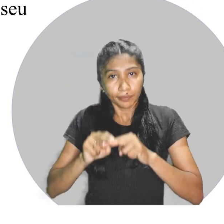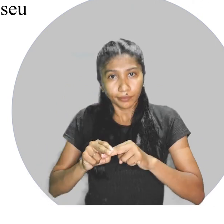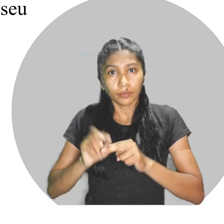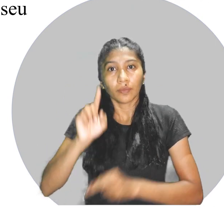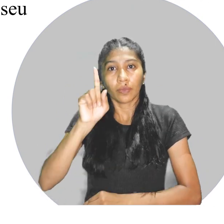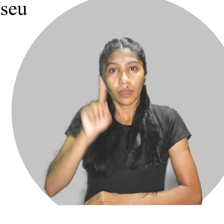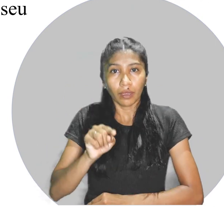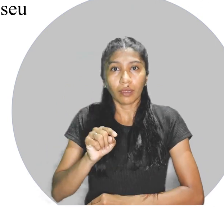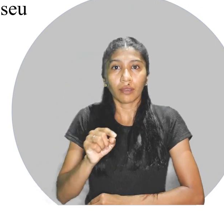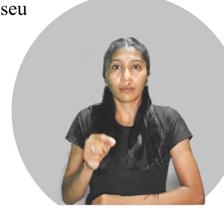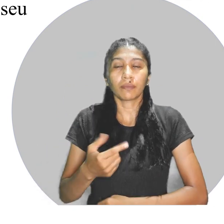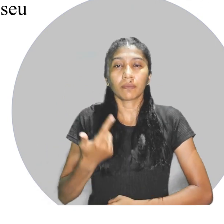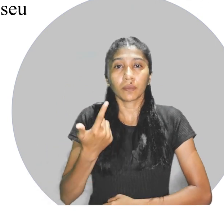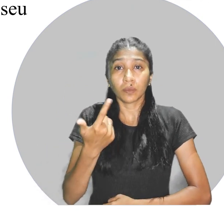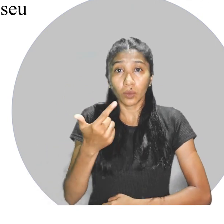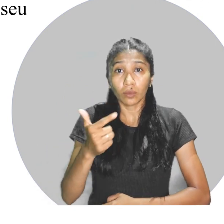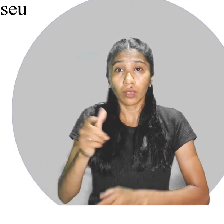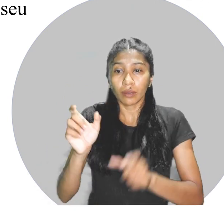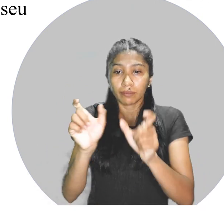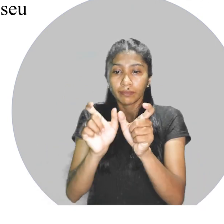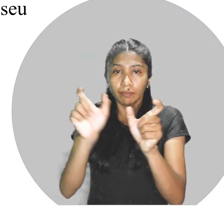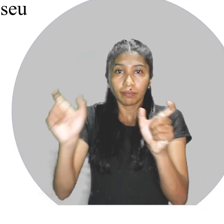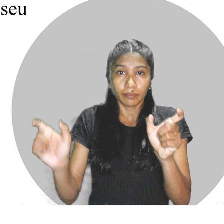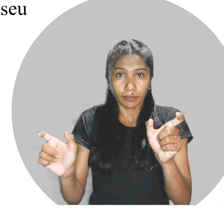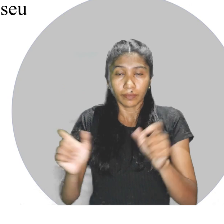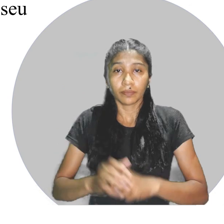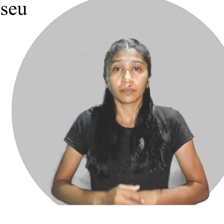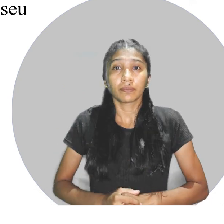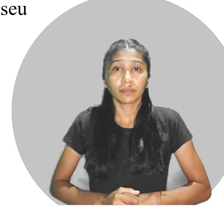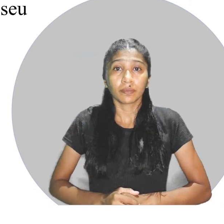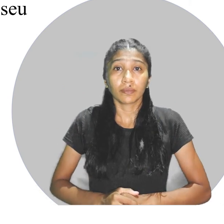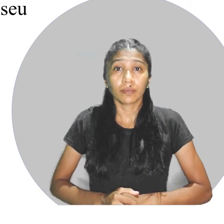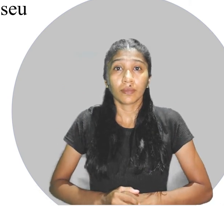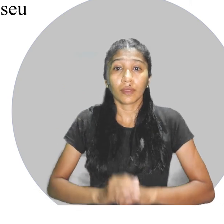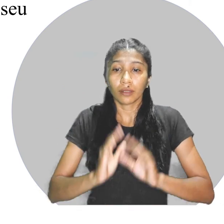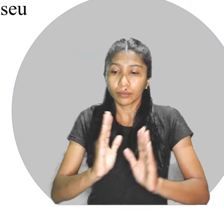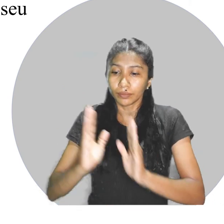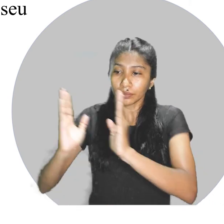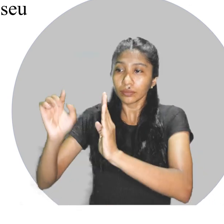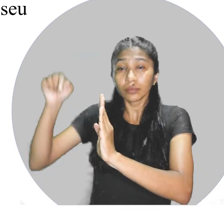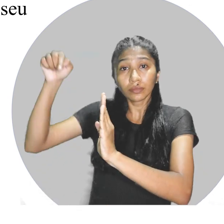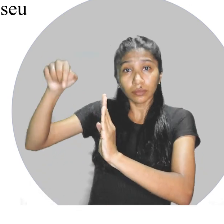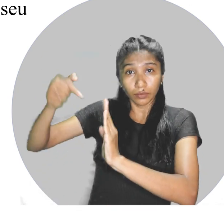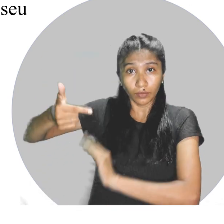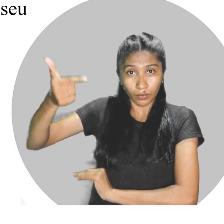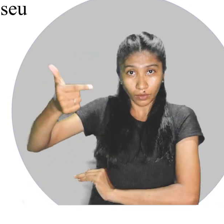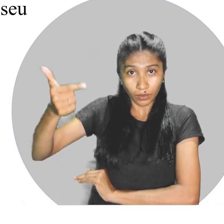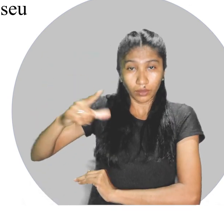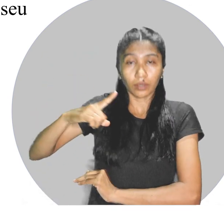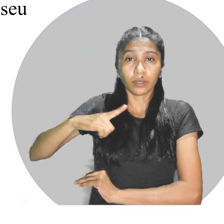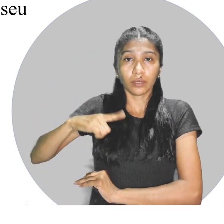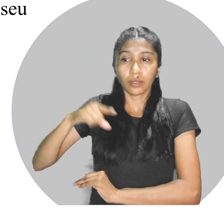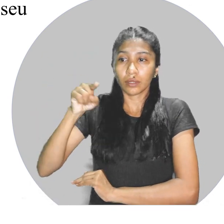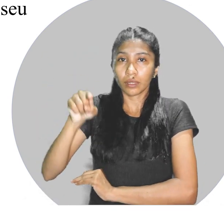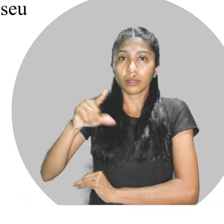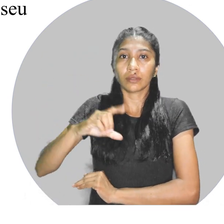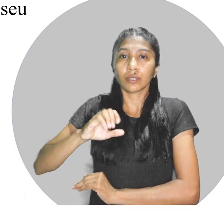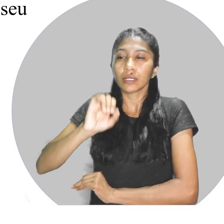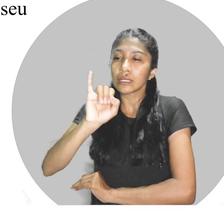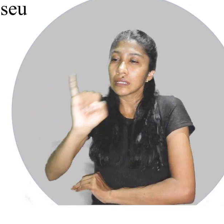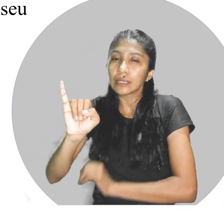de imparisilábico. Já no caso, o segundo tipo é chamado de temas em